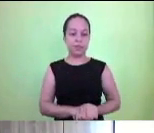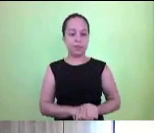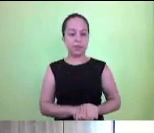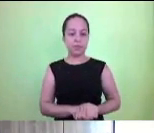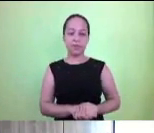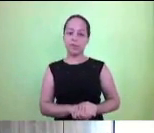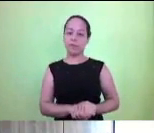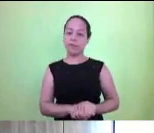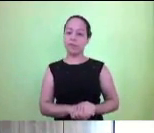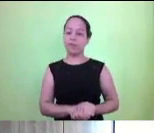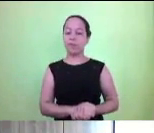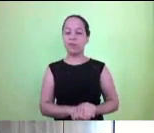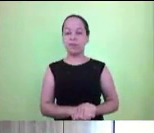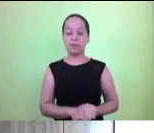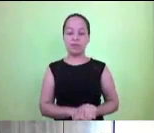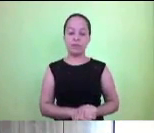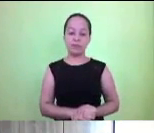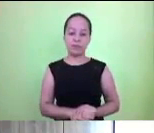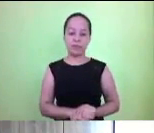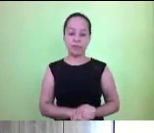Vamos gerar a lista.